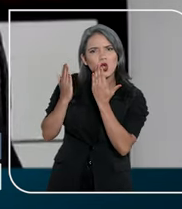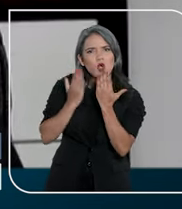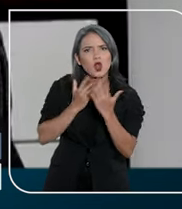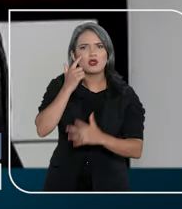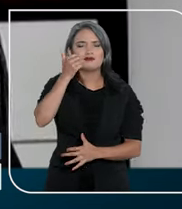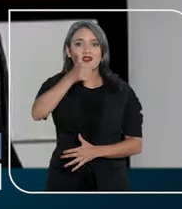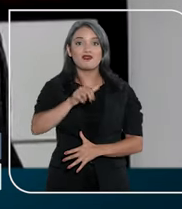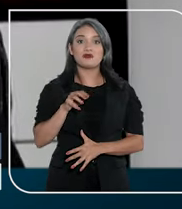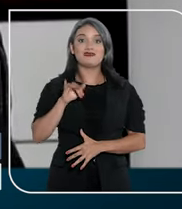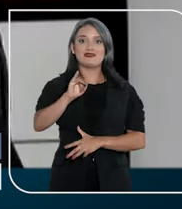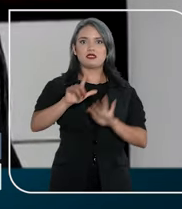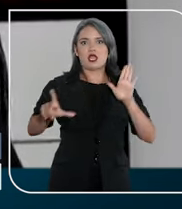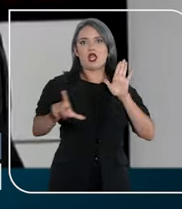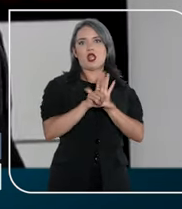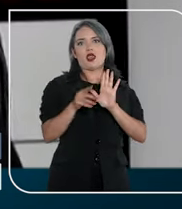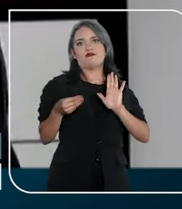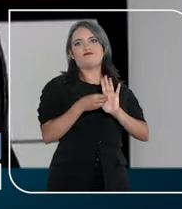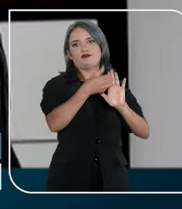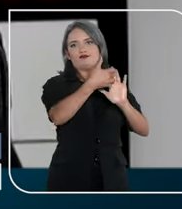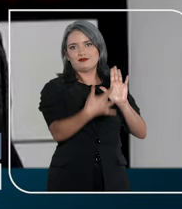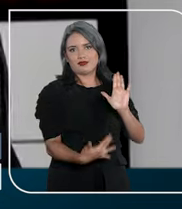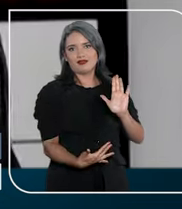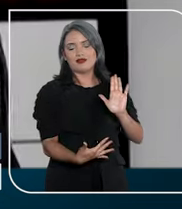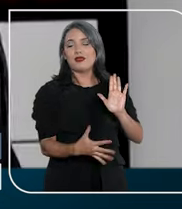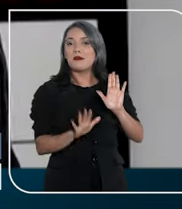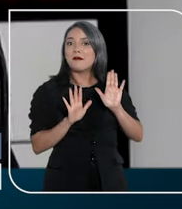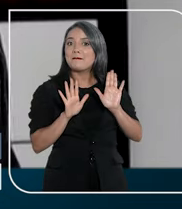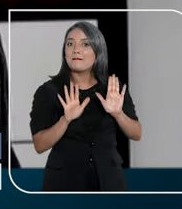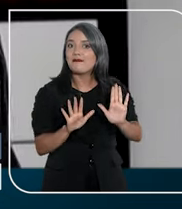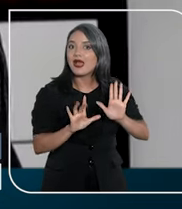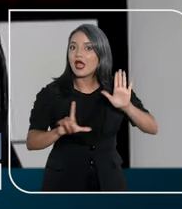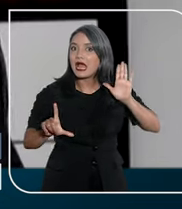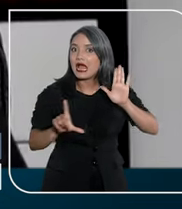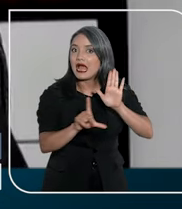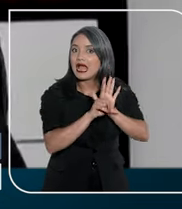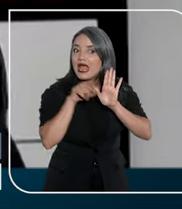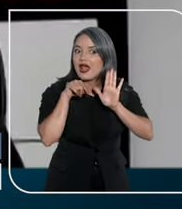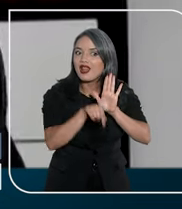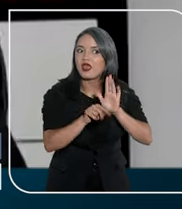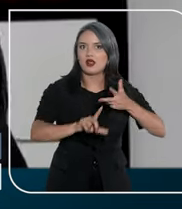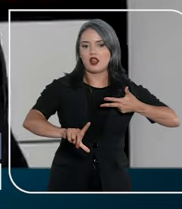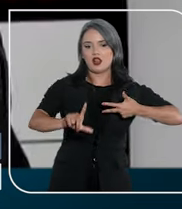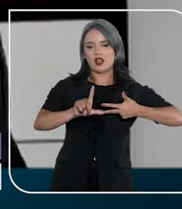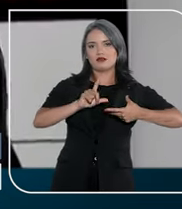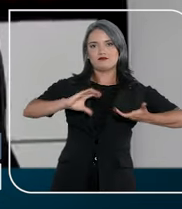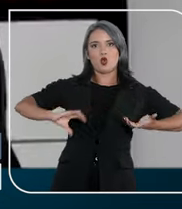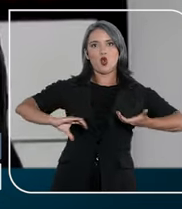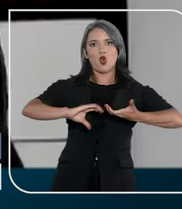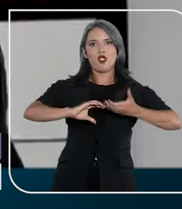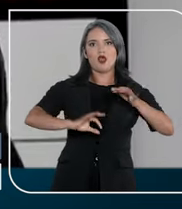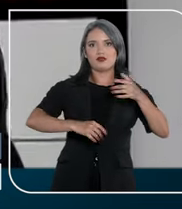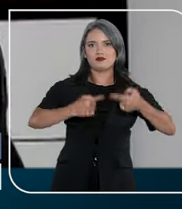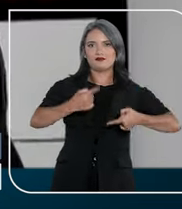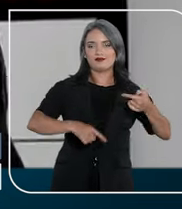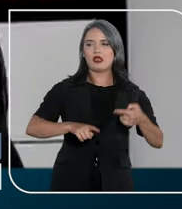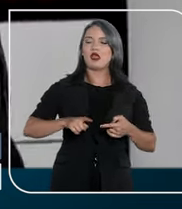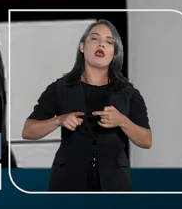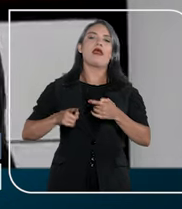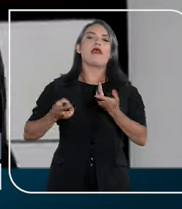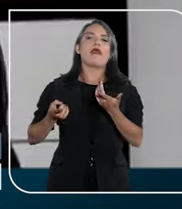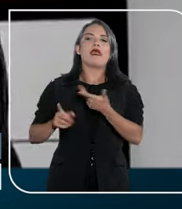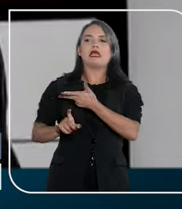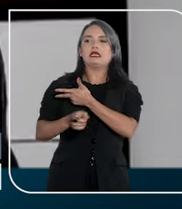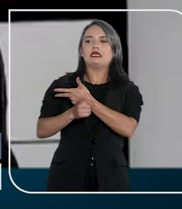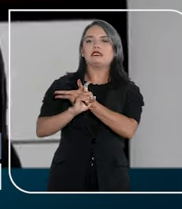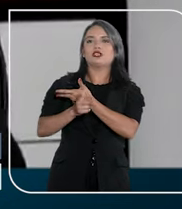E olha, eu vou especificar, tá? Lei que eu estou falando é aquela do Poder Legislativo. Não é uma portaria do Executivo, não é